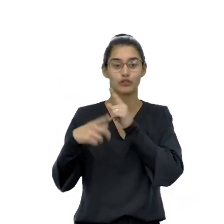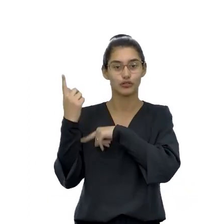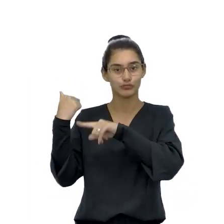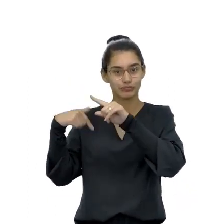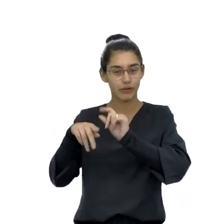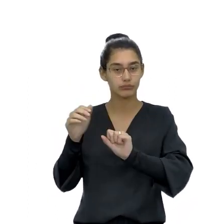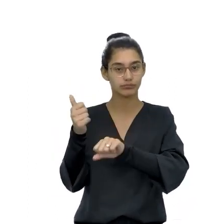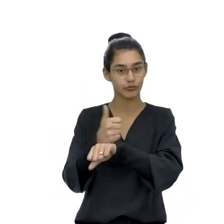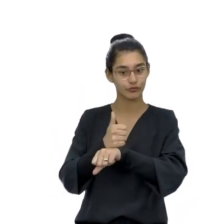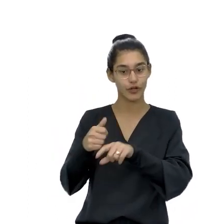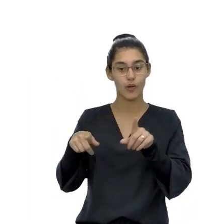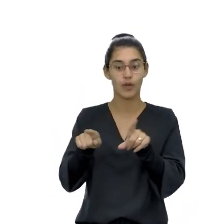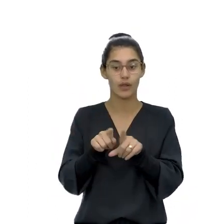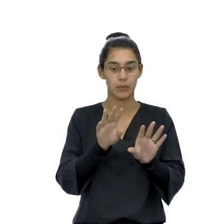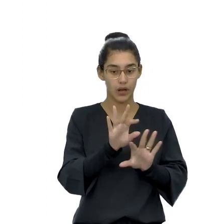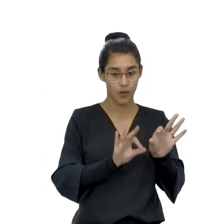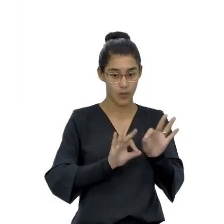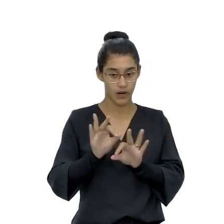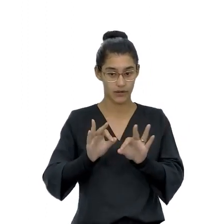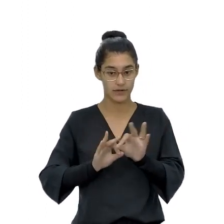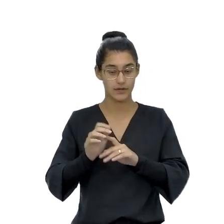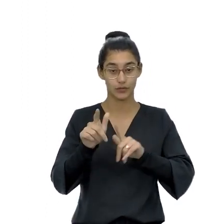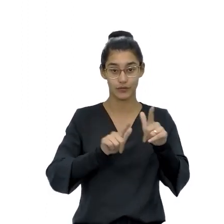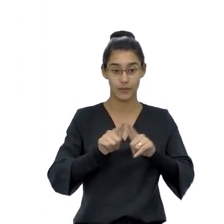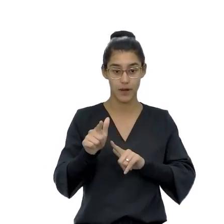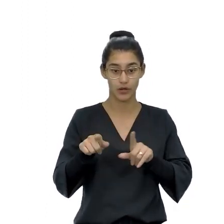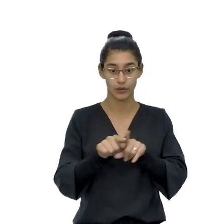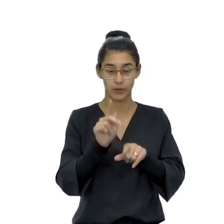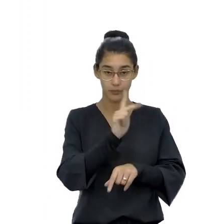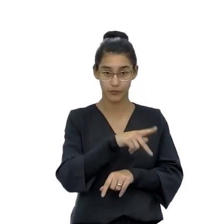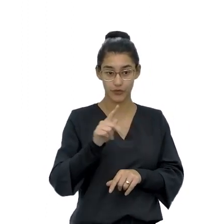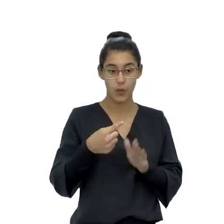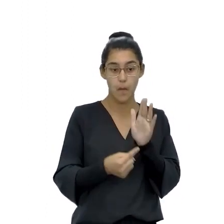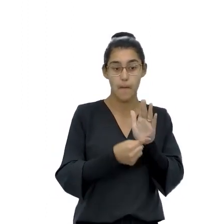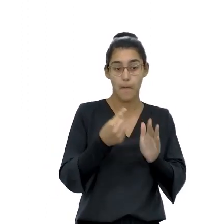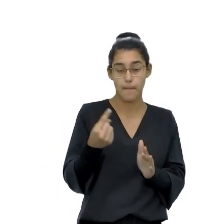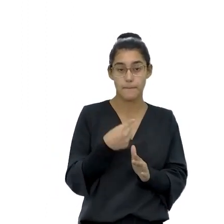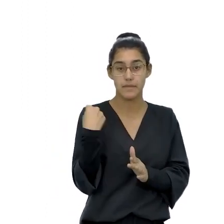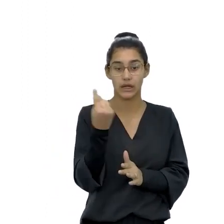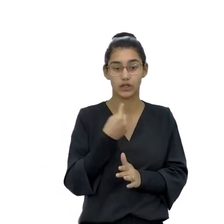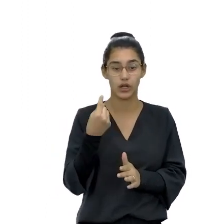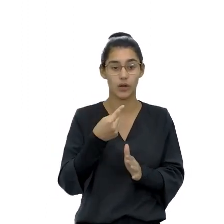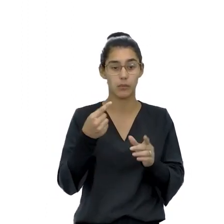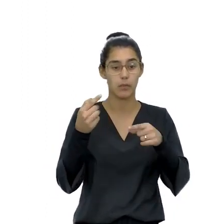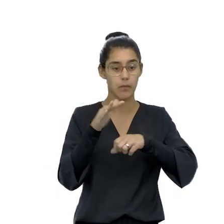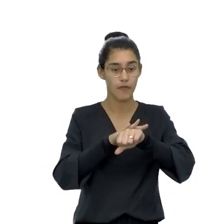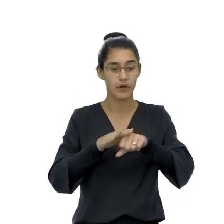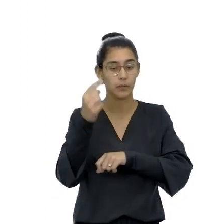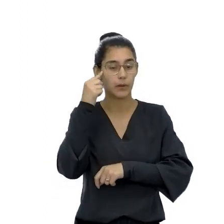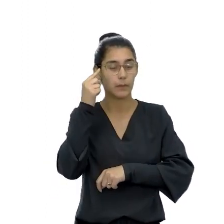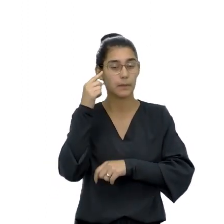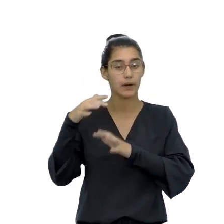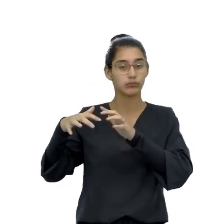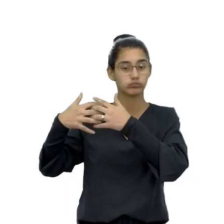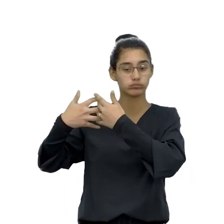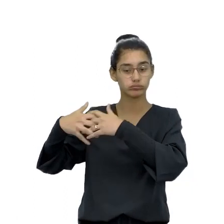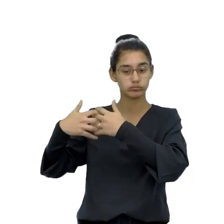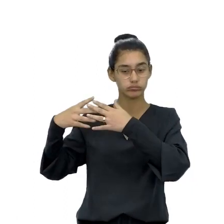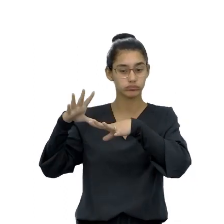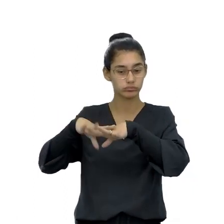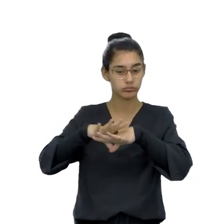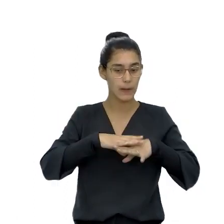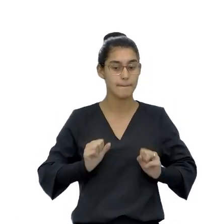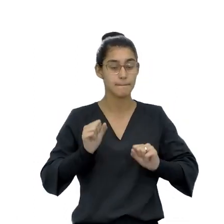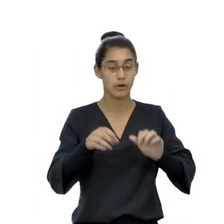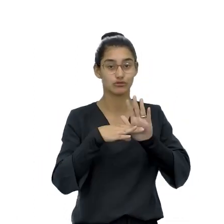desenvolvimento profissional e também na organização do seu trabalho docente, uma vez que nós estamos discutindo os pensamentos matemáticos, e isso